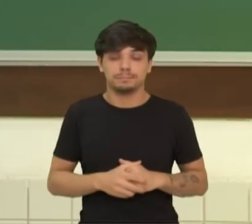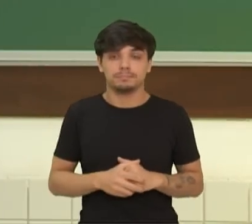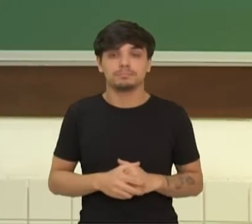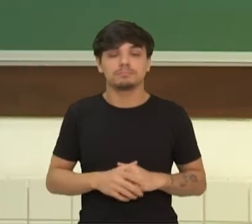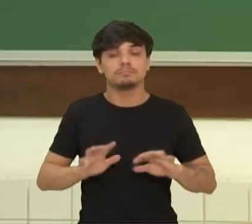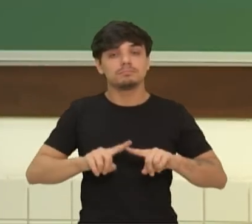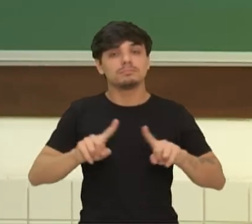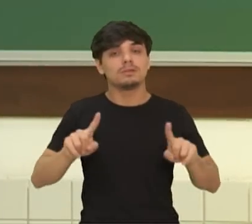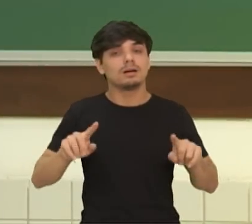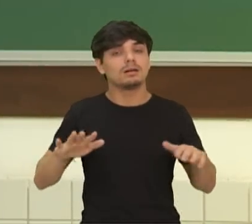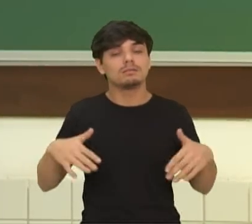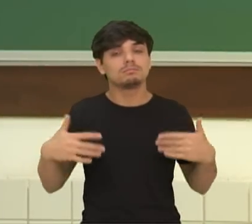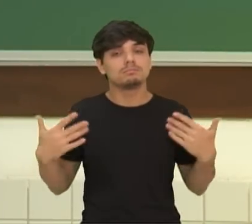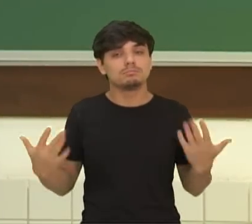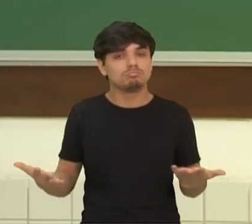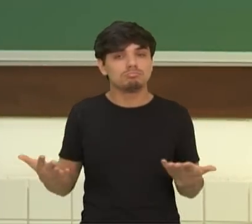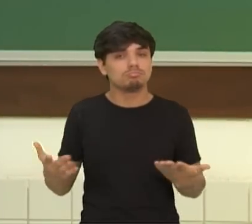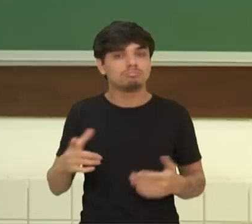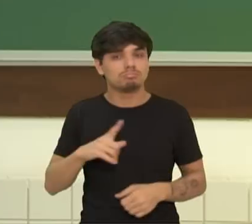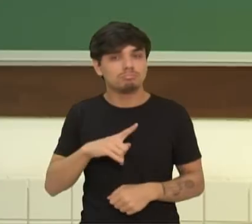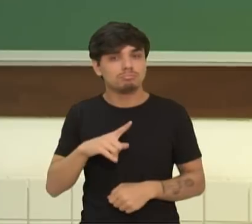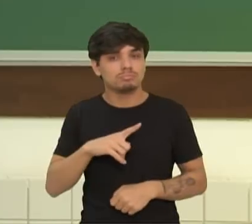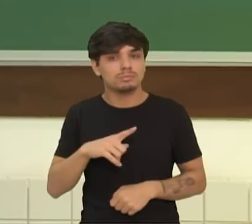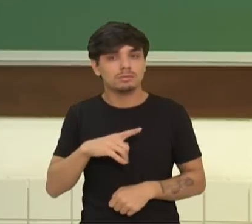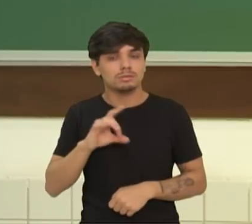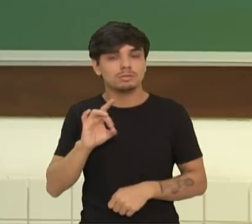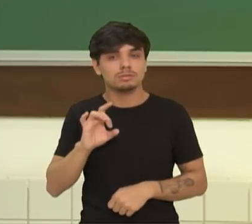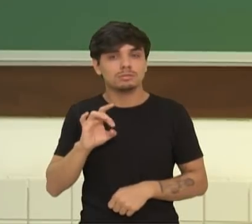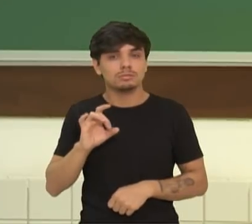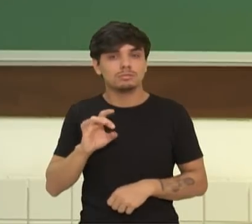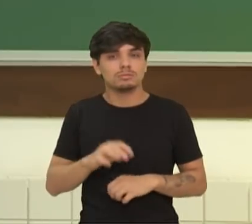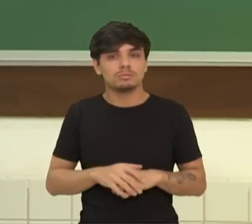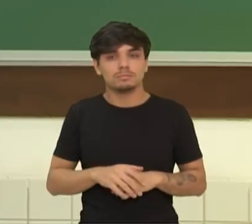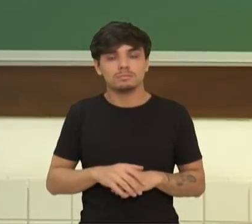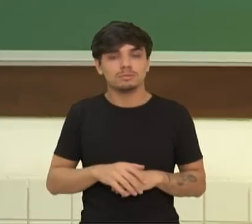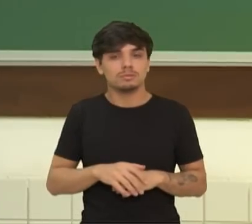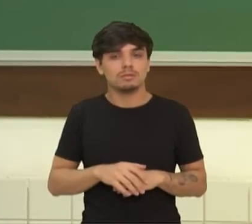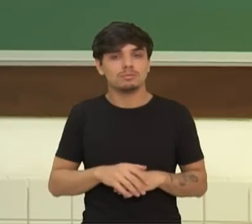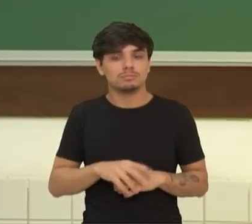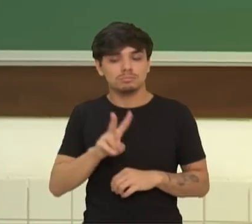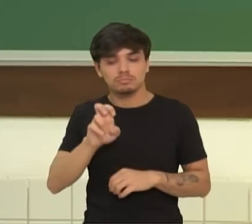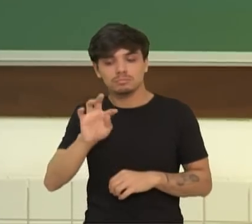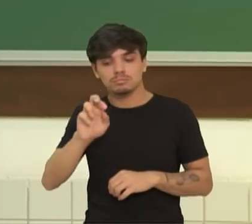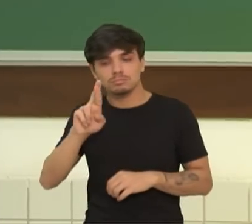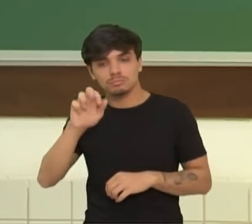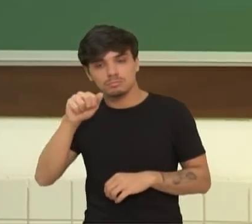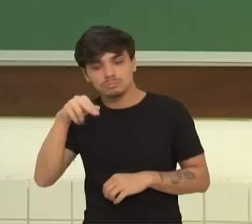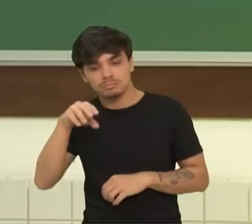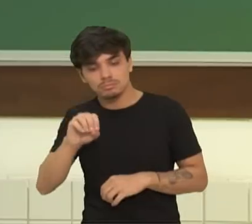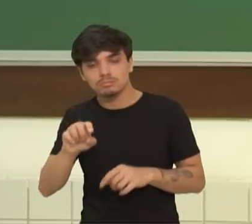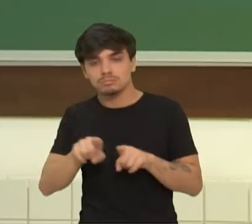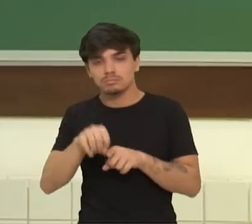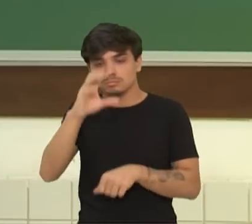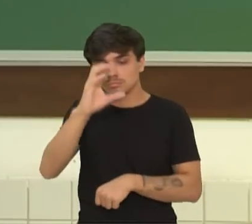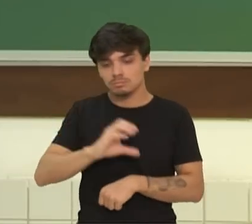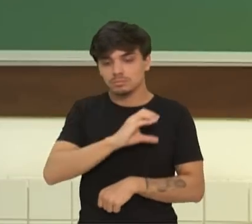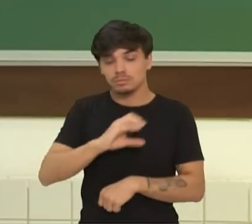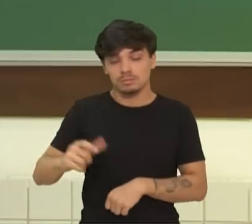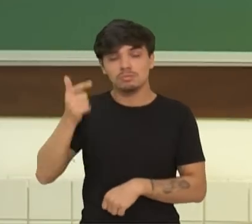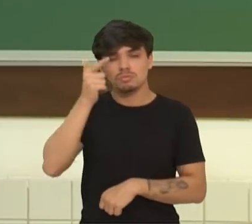Mas enquanto ainda tinha só os luteranos e os católicos, ainda conseguiam viver